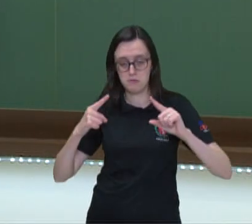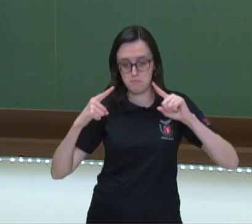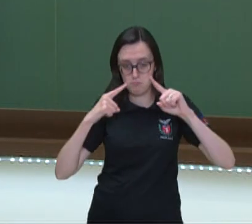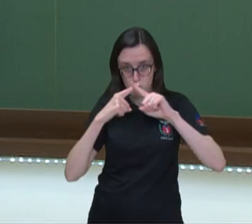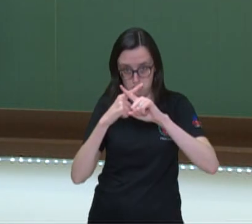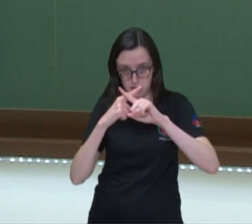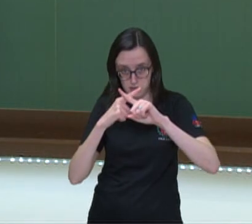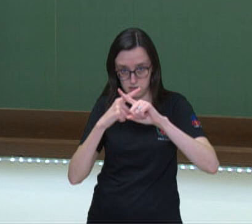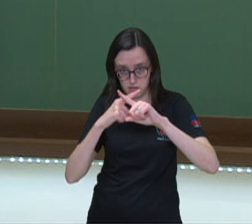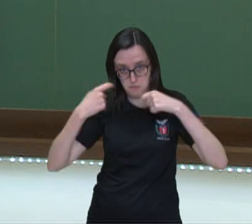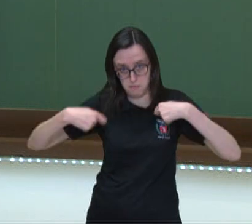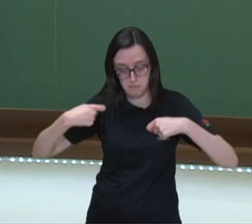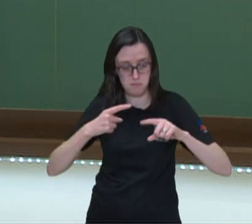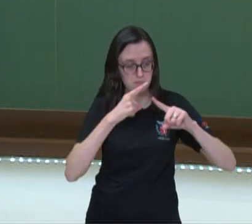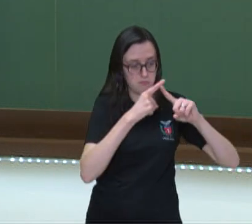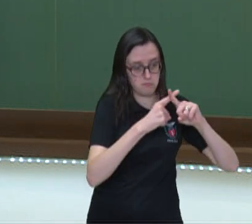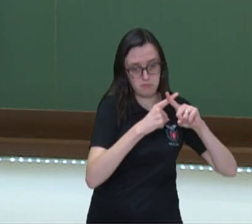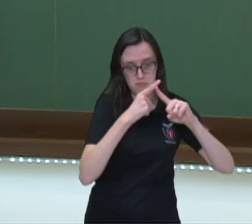multiplicação